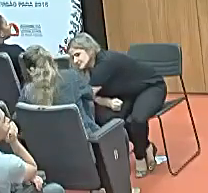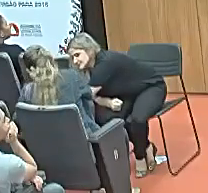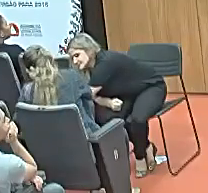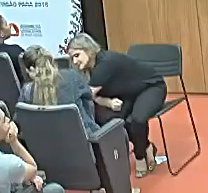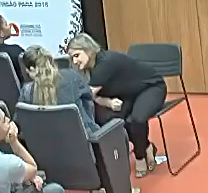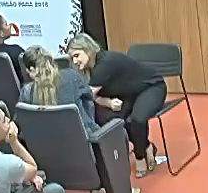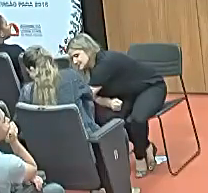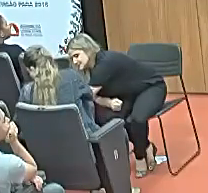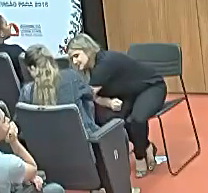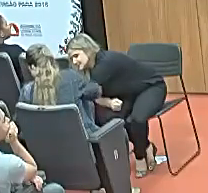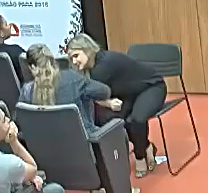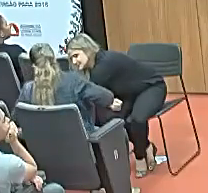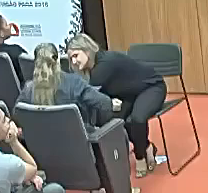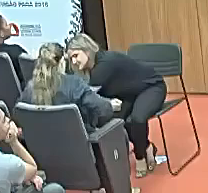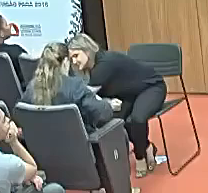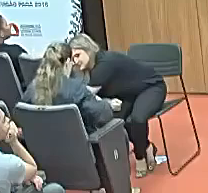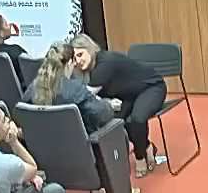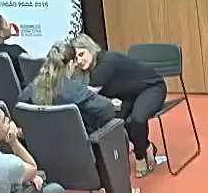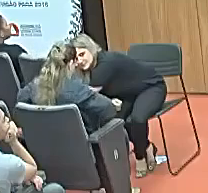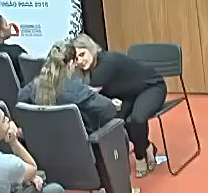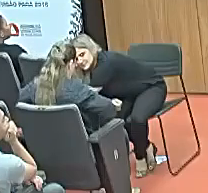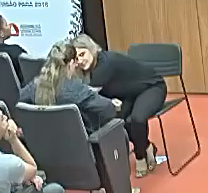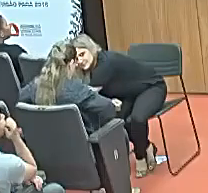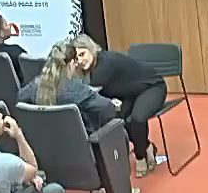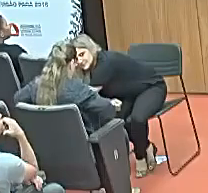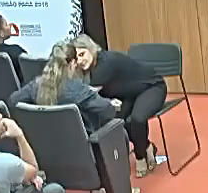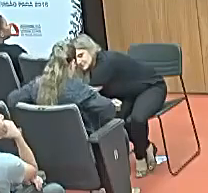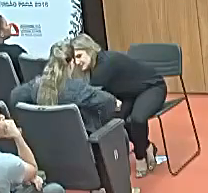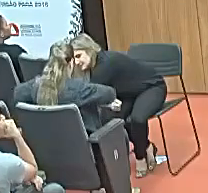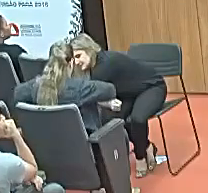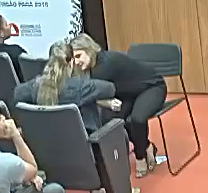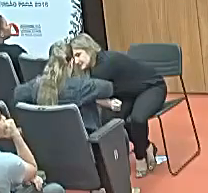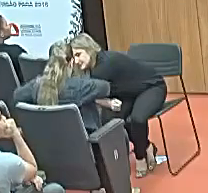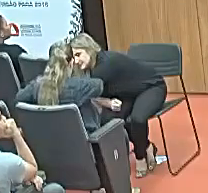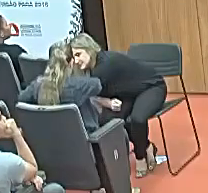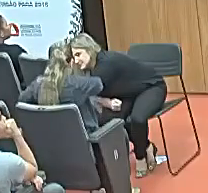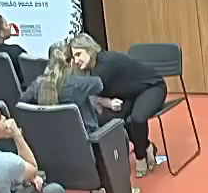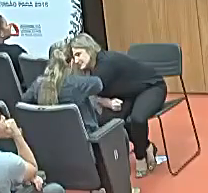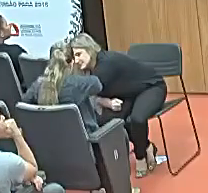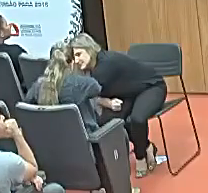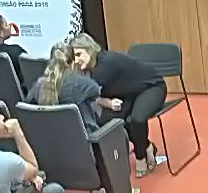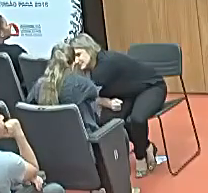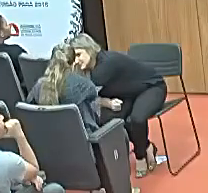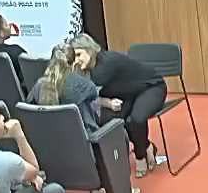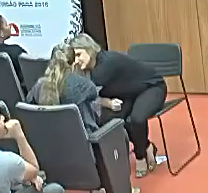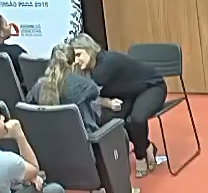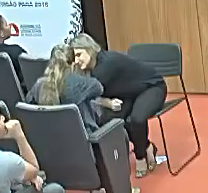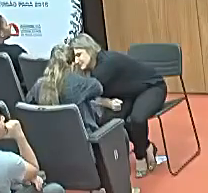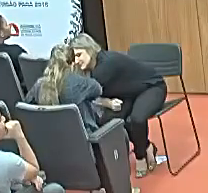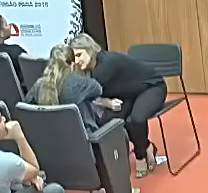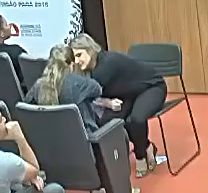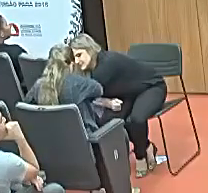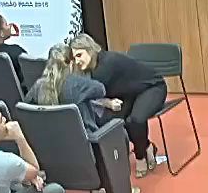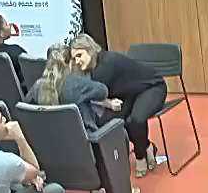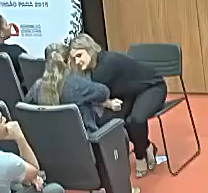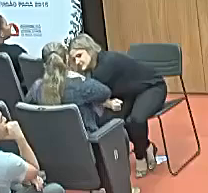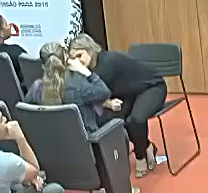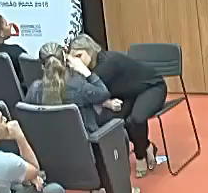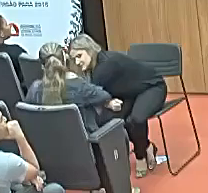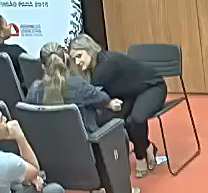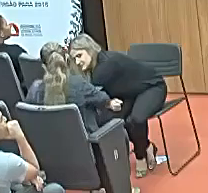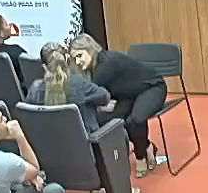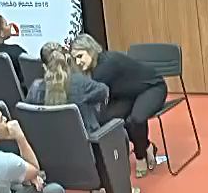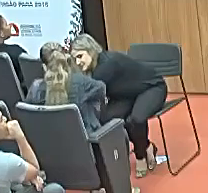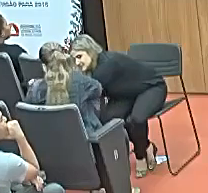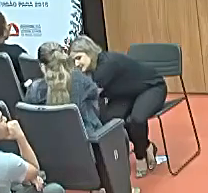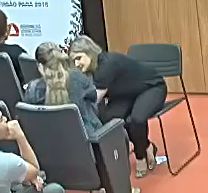e parabenizar a assembléia legislativa por ter sido pioneira no estado por ser pioneira